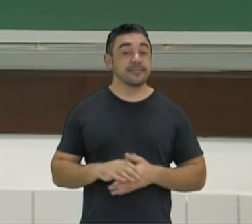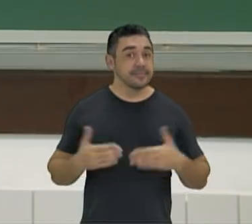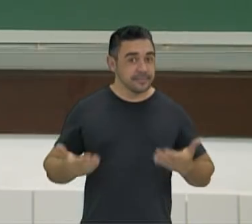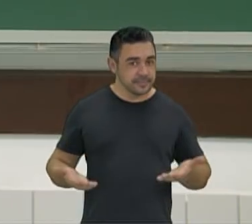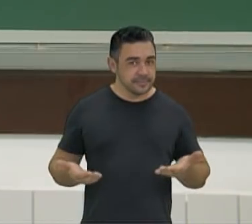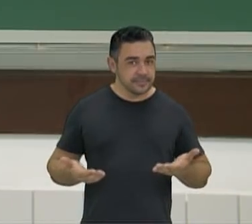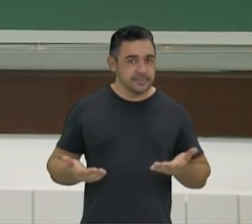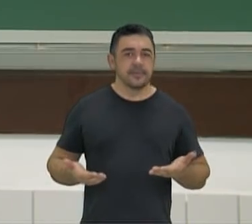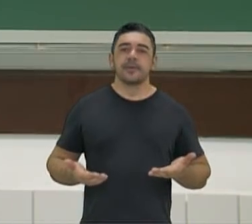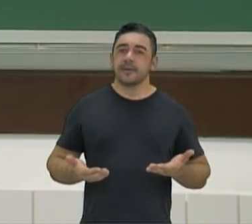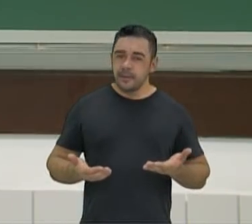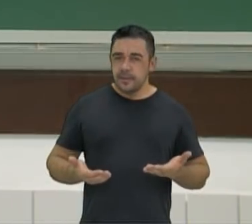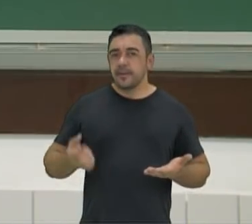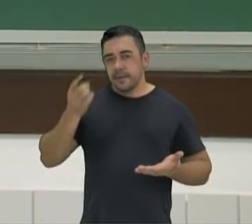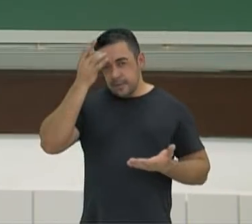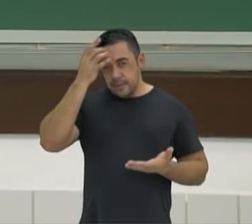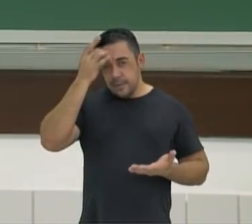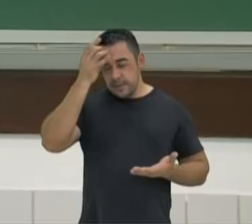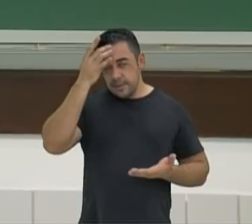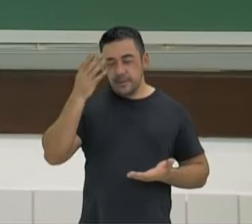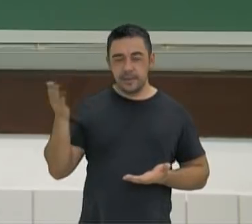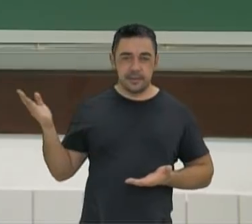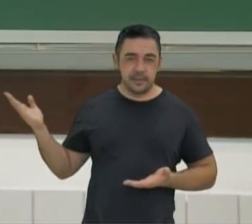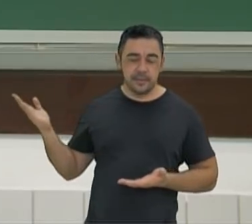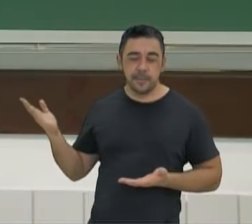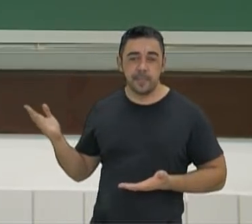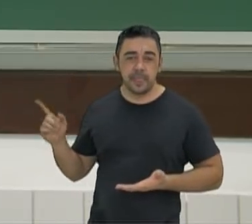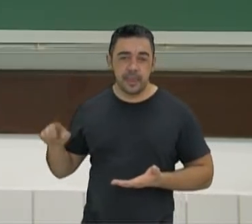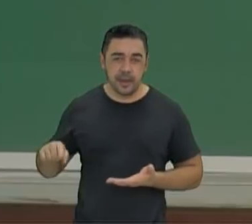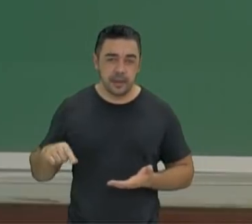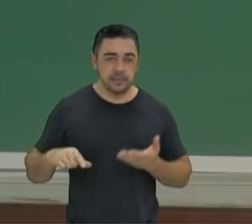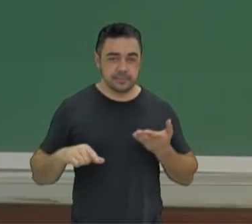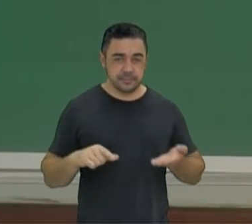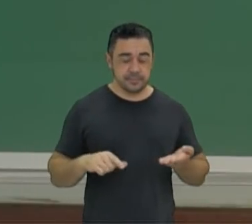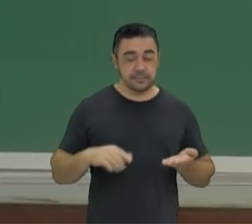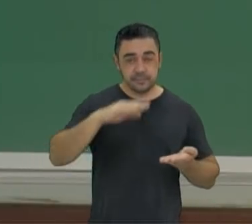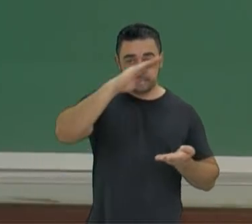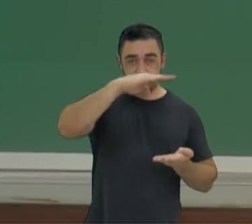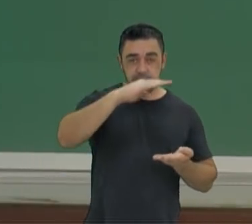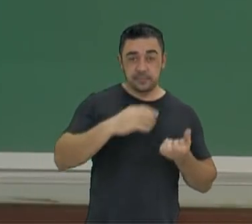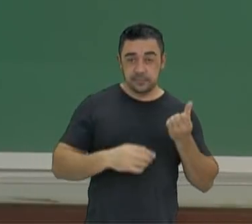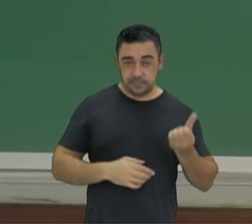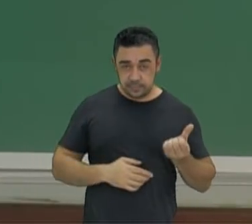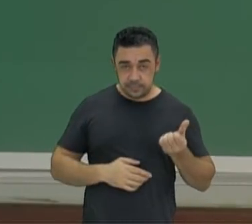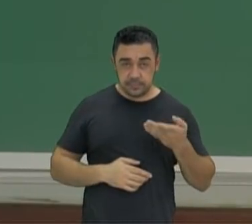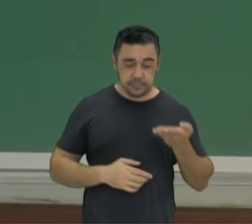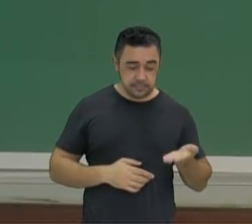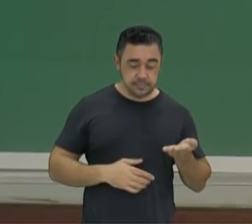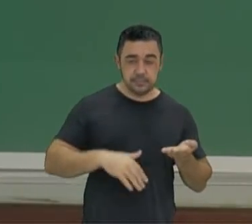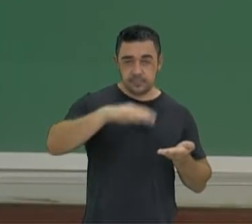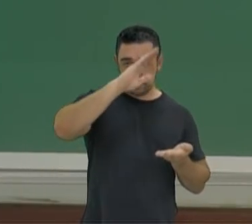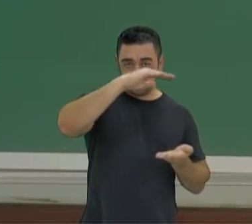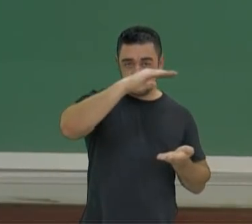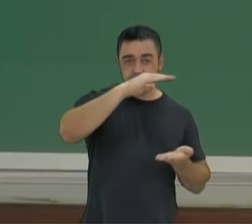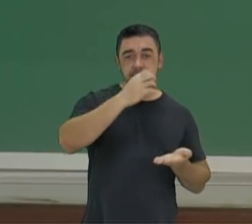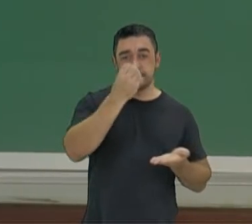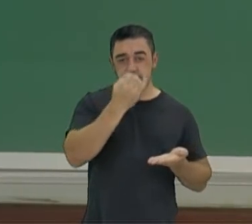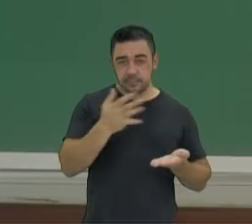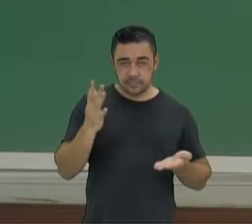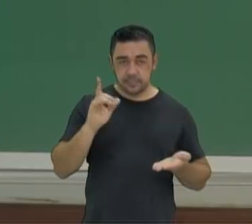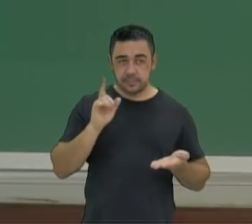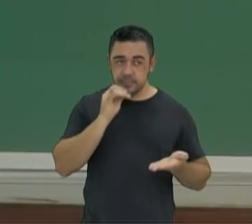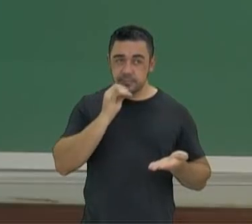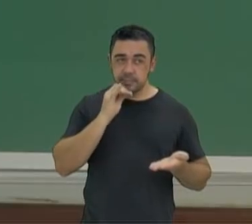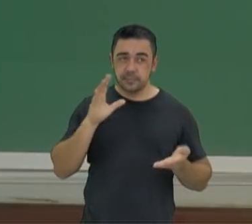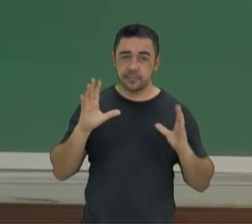E aí? Bem molezinha, né, gente? Prisma hexagonal, base inferior e base